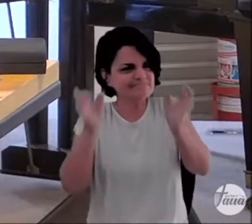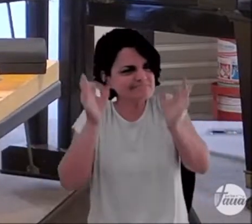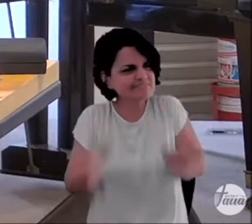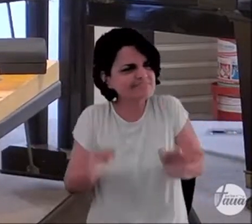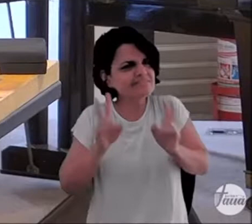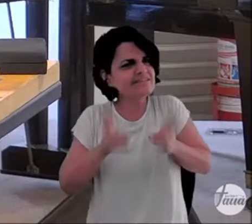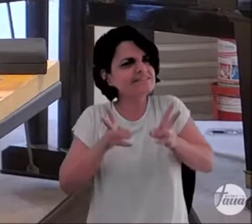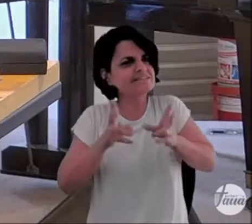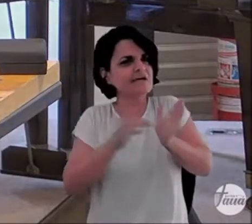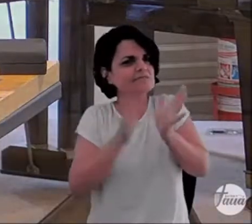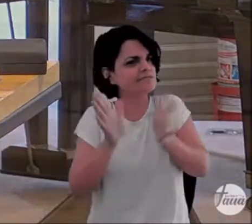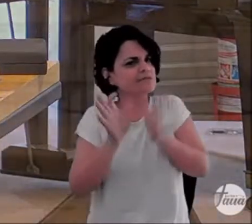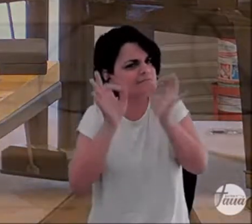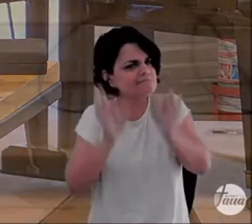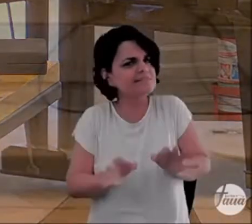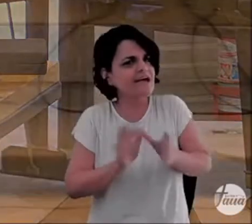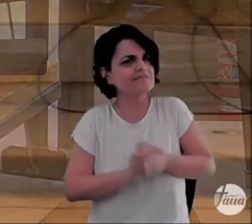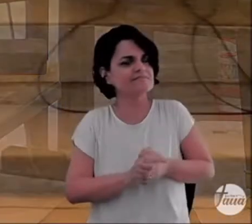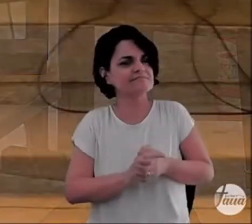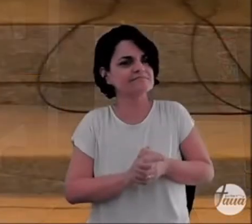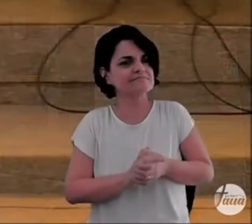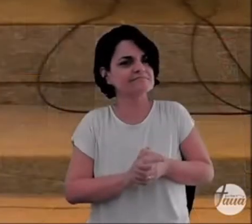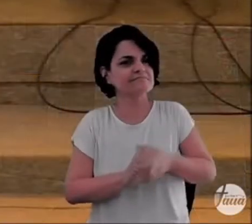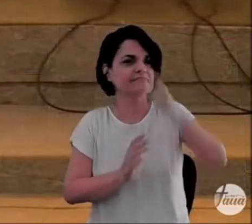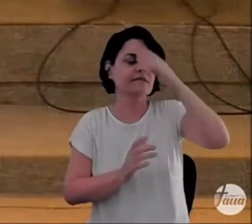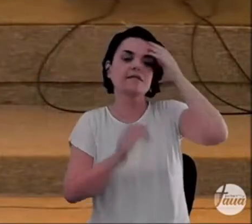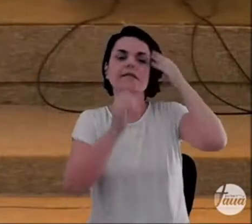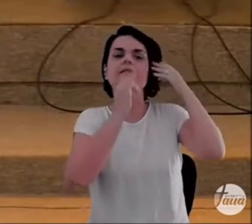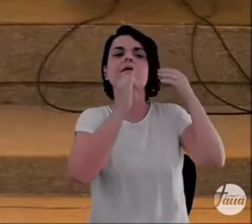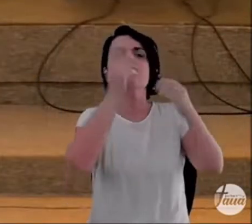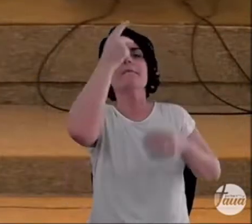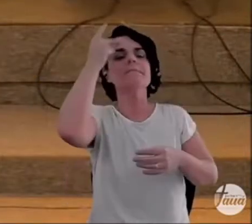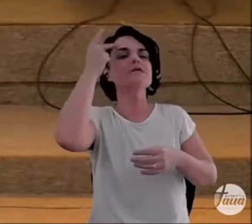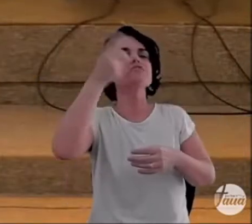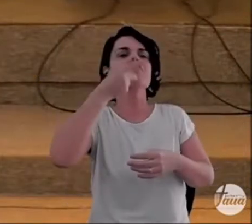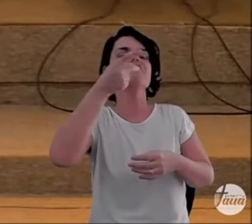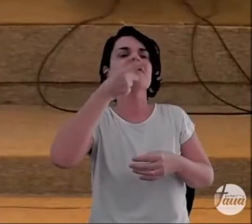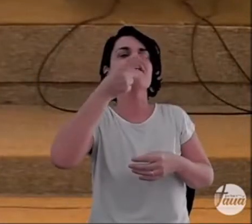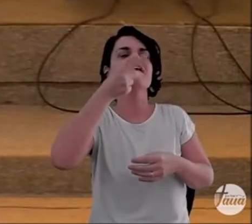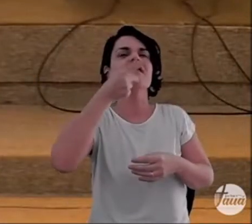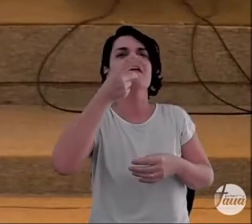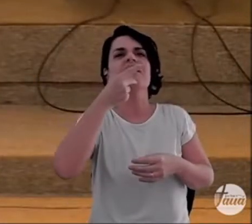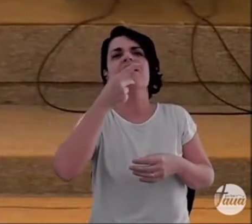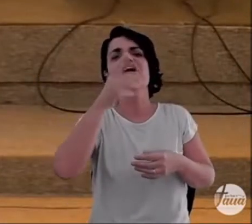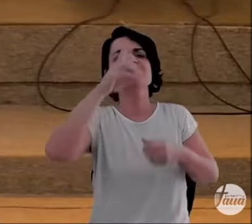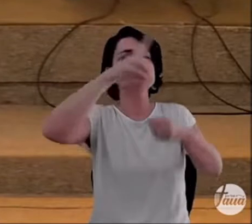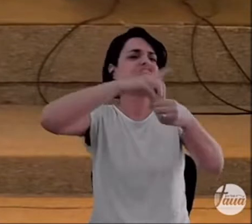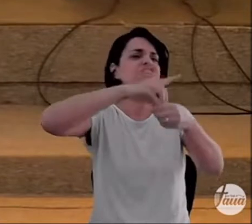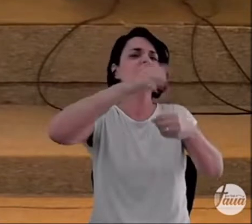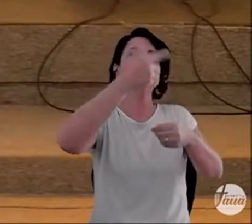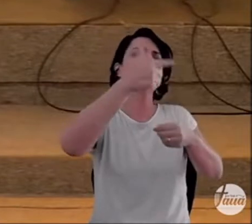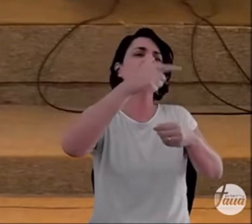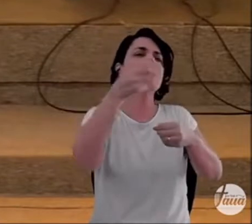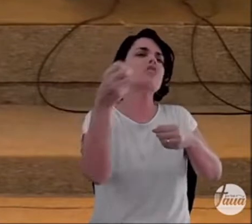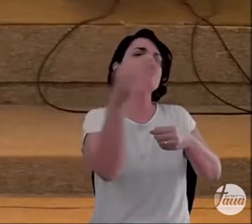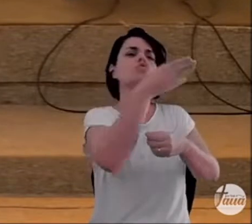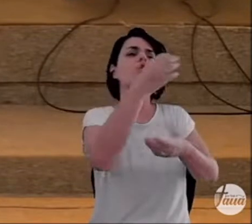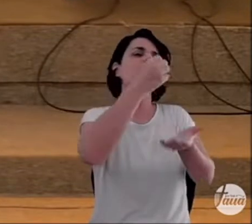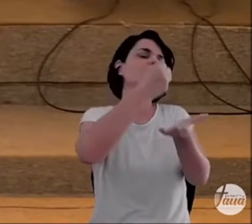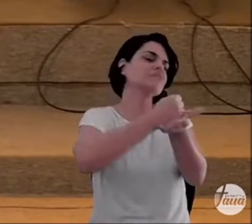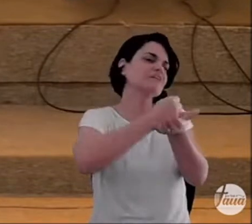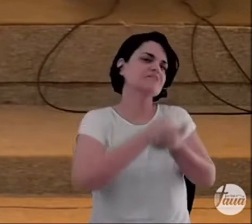Que gosta muito de afirmar, irmãos, que o dízimo não está no Novo Testamento, mas que também não vive o que o Novo Testamento